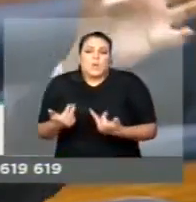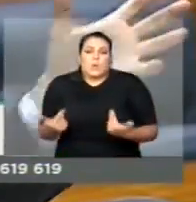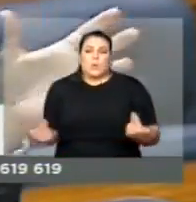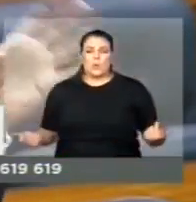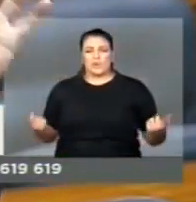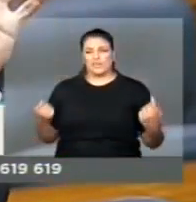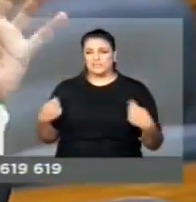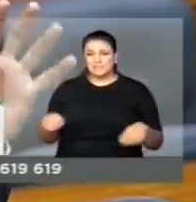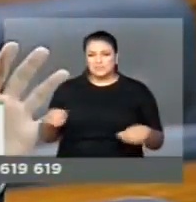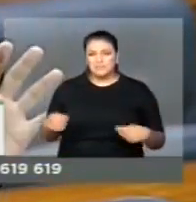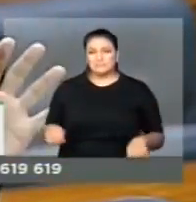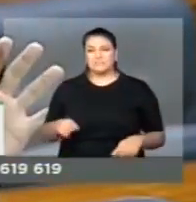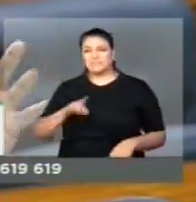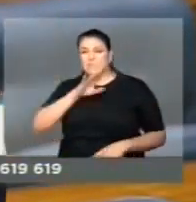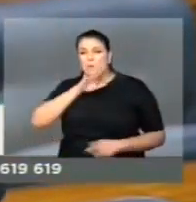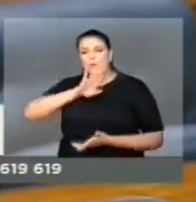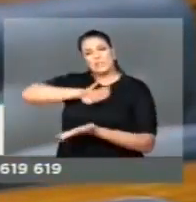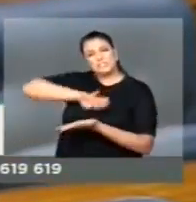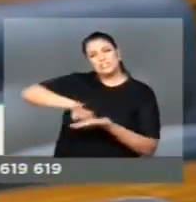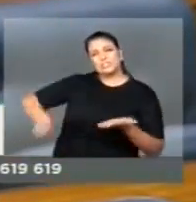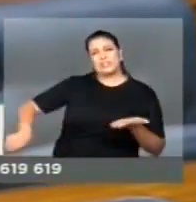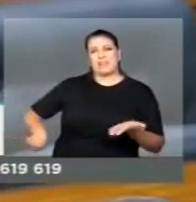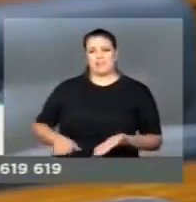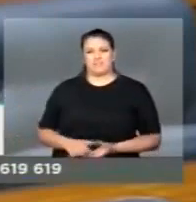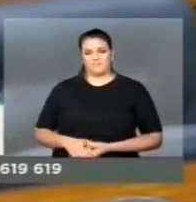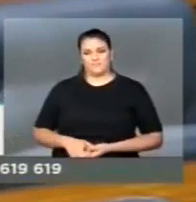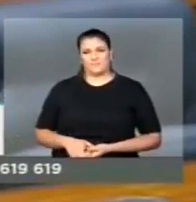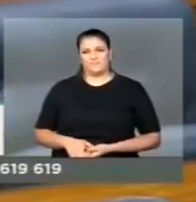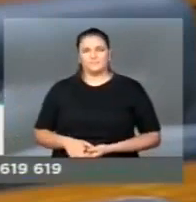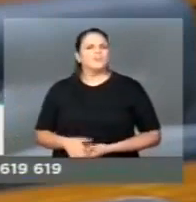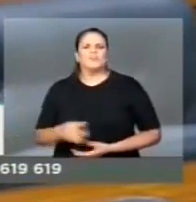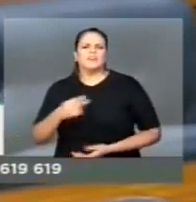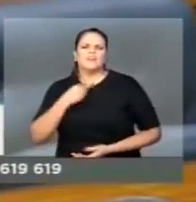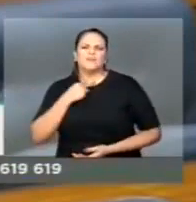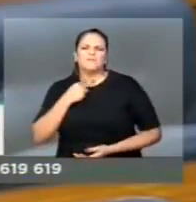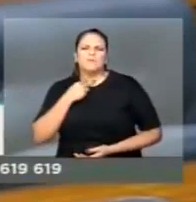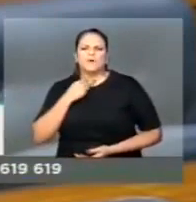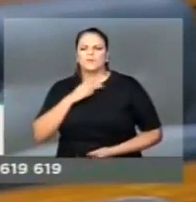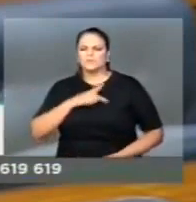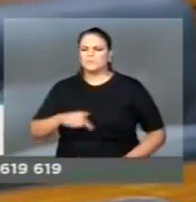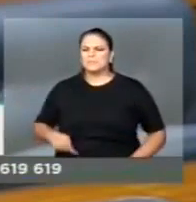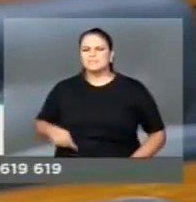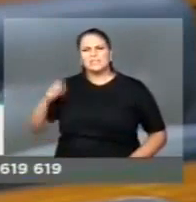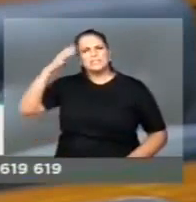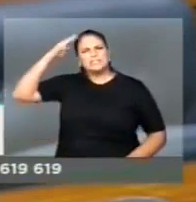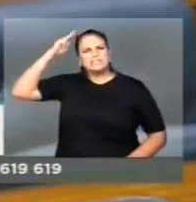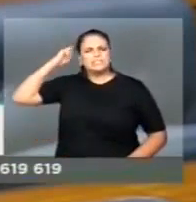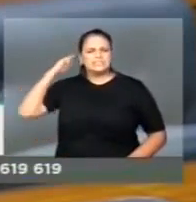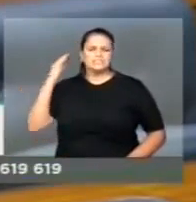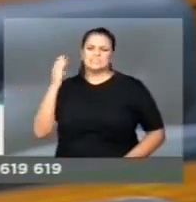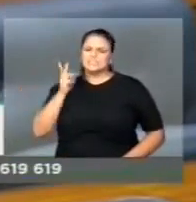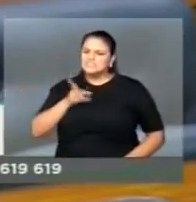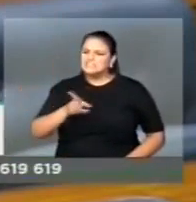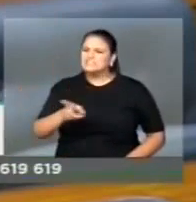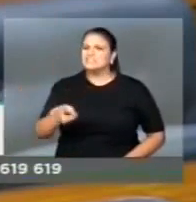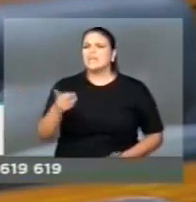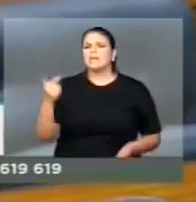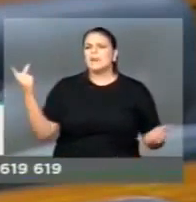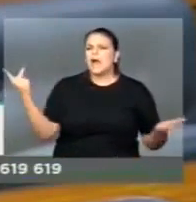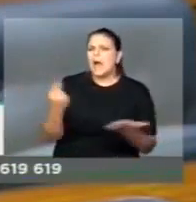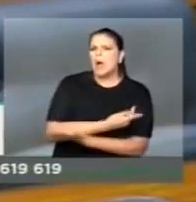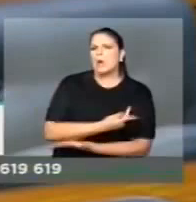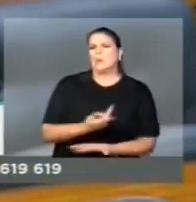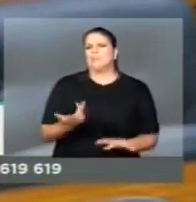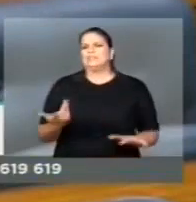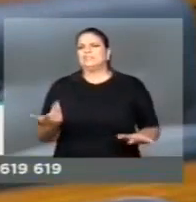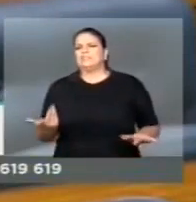do entorno do seu governo. Quer dizer, o presidente Temer não pode ficar refém dos escândalos a cada semana que têm sido recorrentes, e